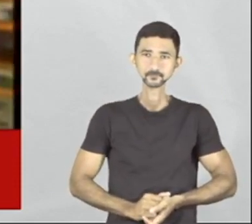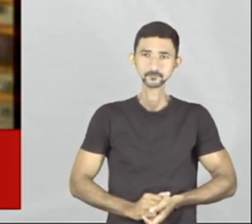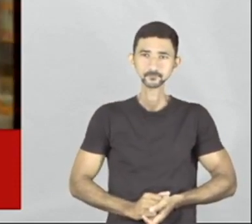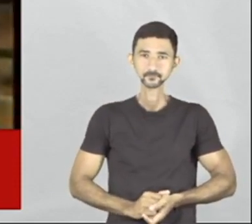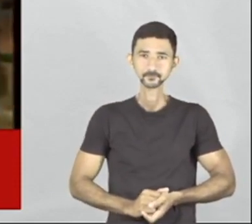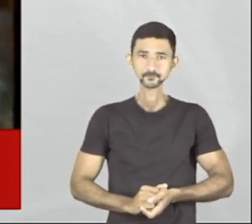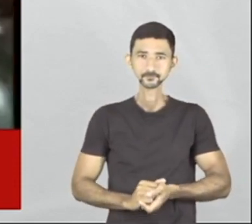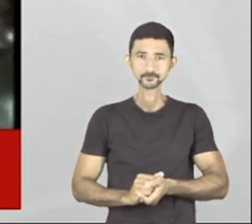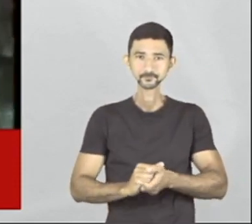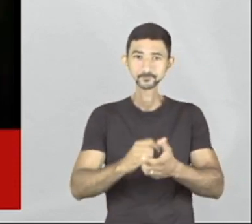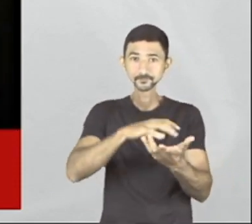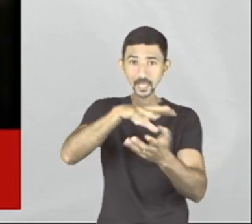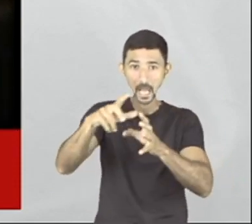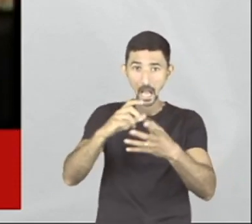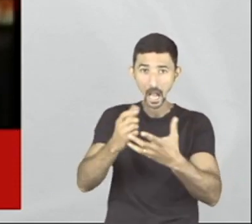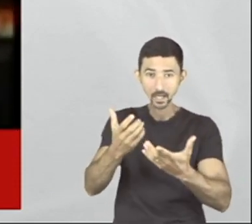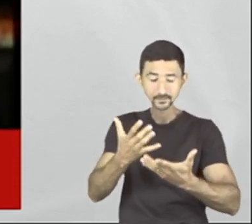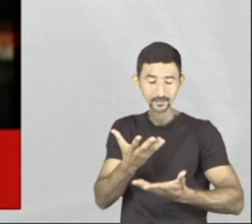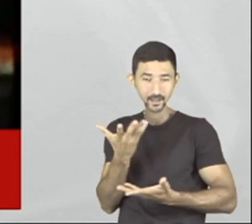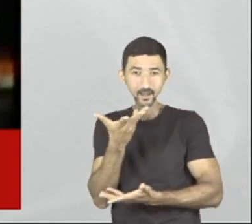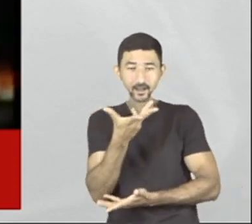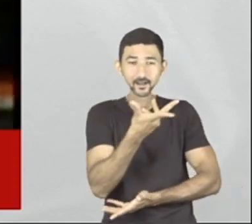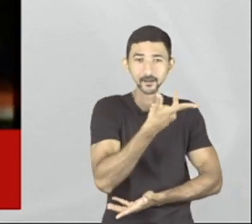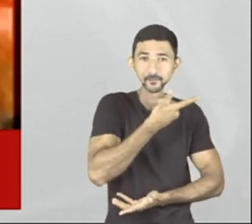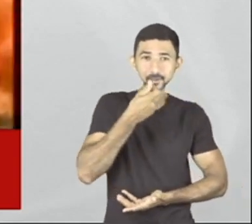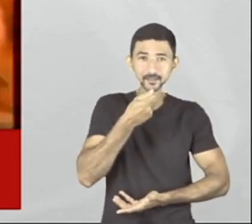E a arte encanta.